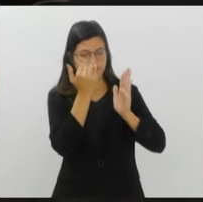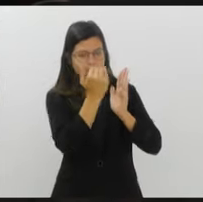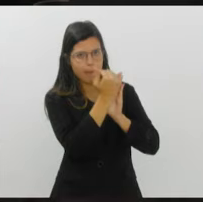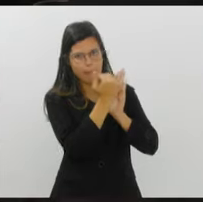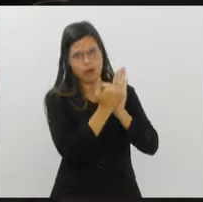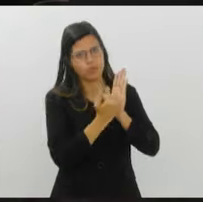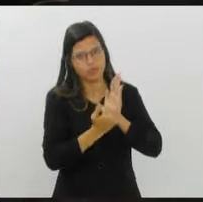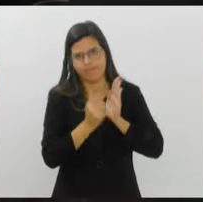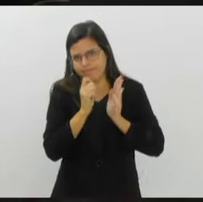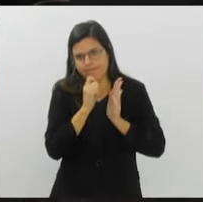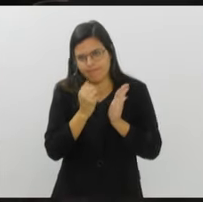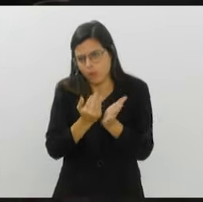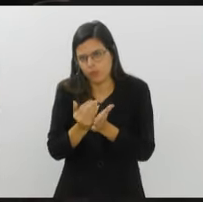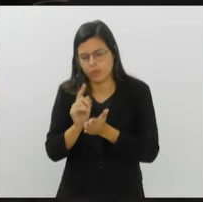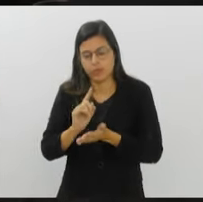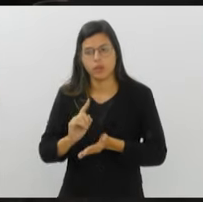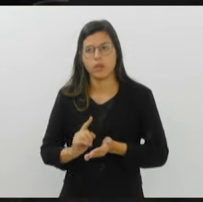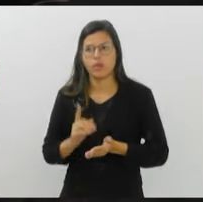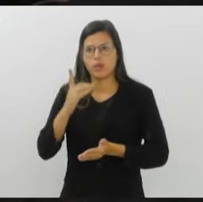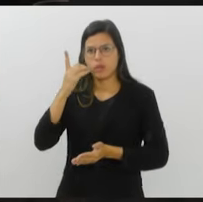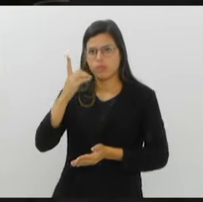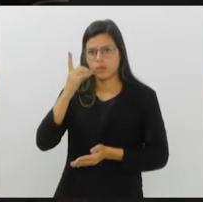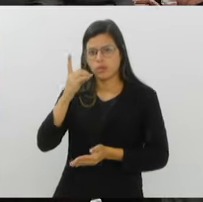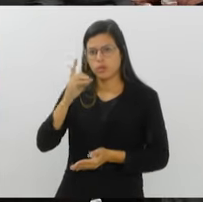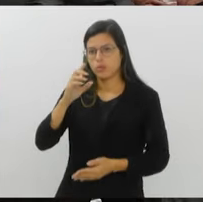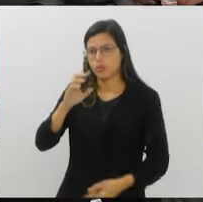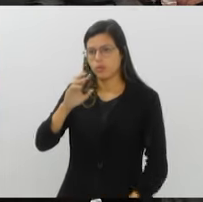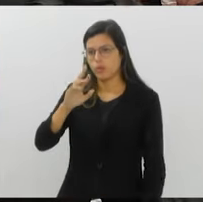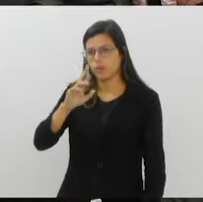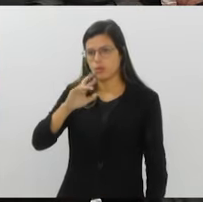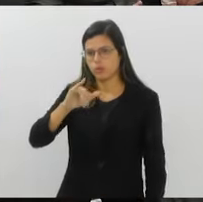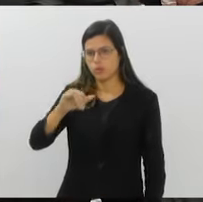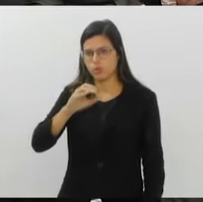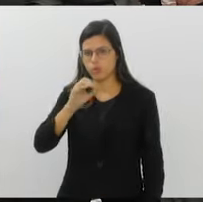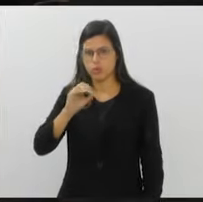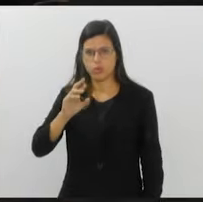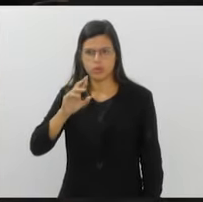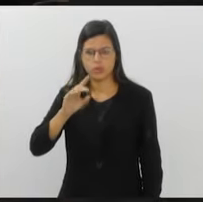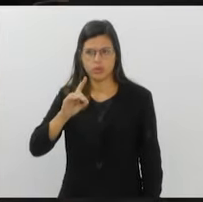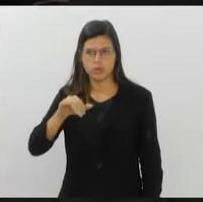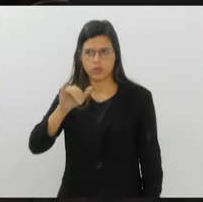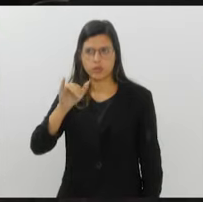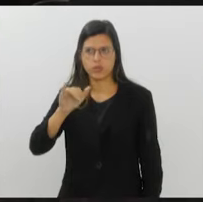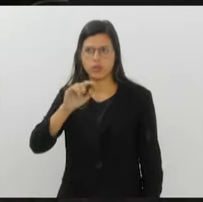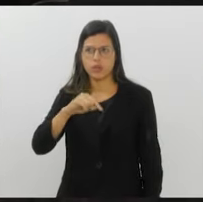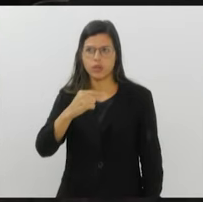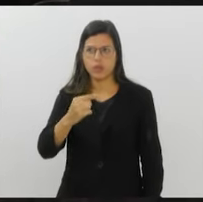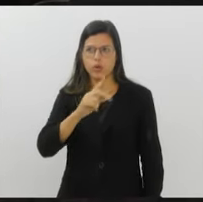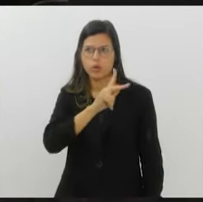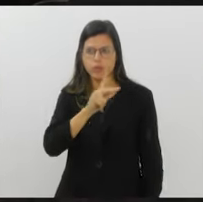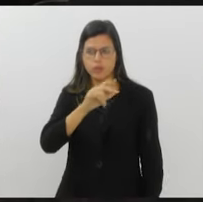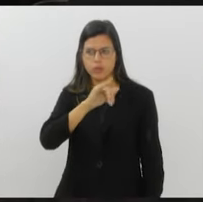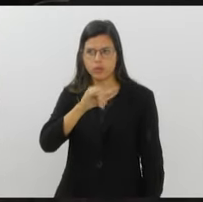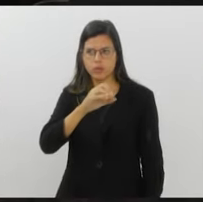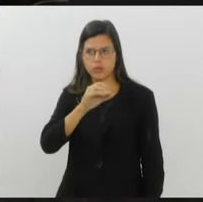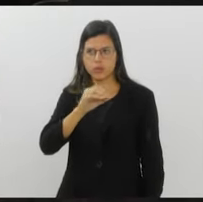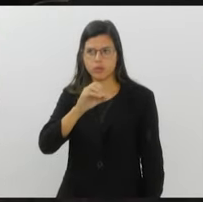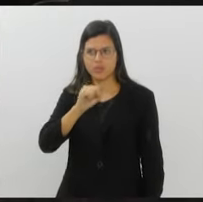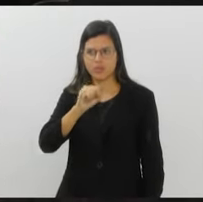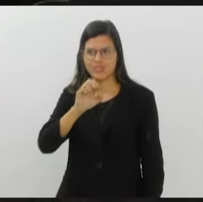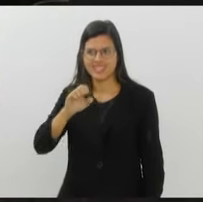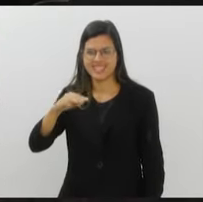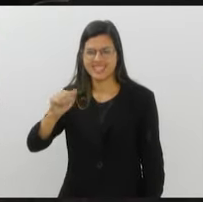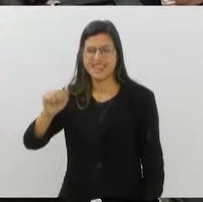começou. Deputado Renan Jordi. Muito obrigado. Em seguida, o deputado professor Josimar e Dani Balbi, em